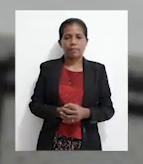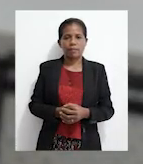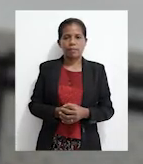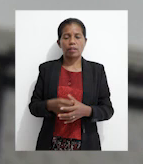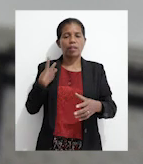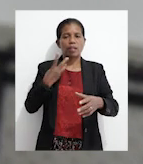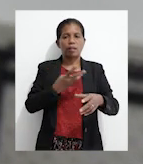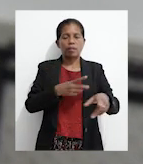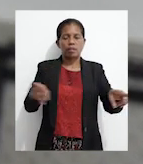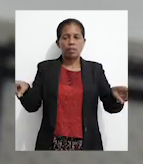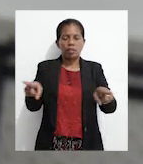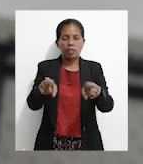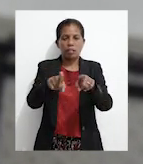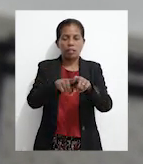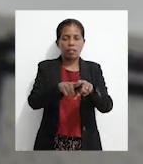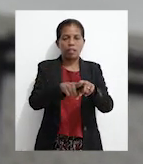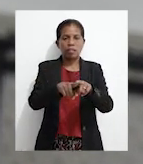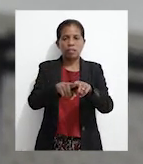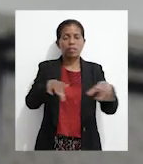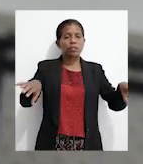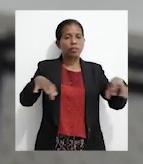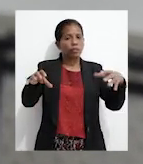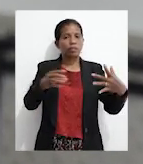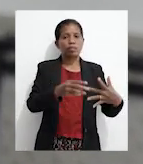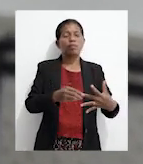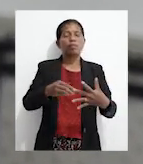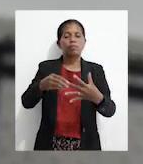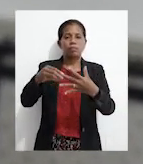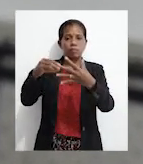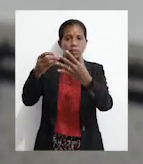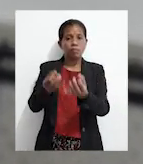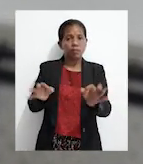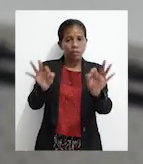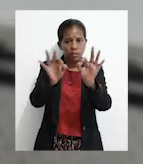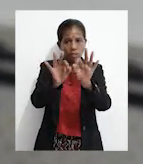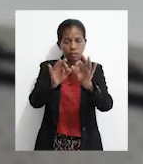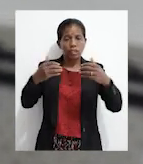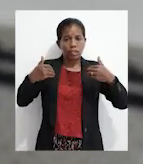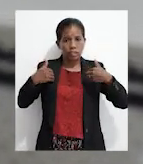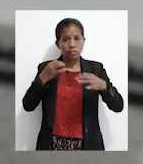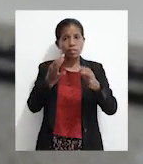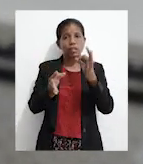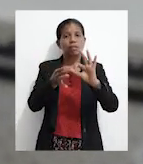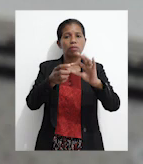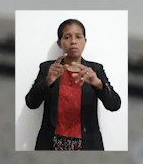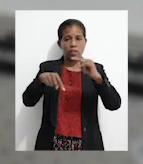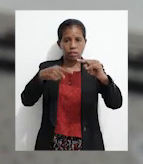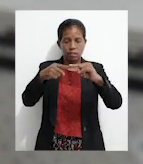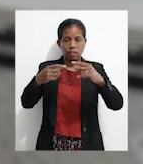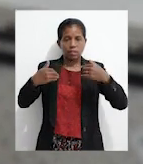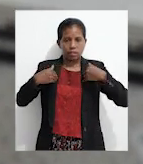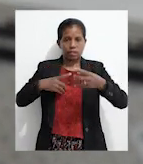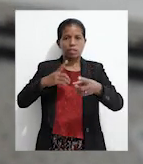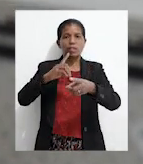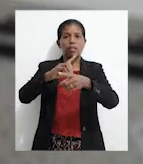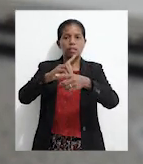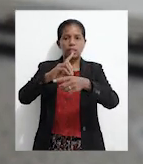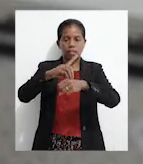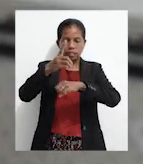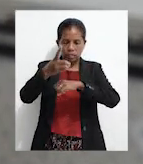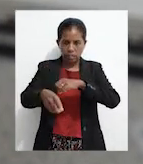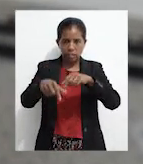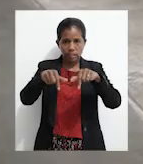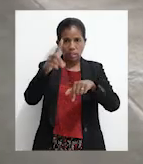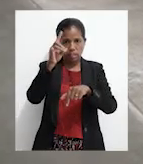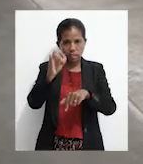Ami Hanesang, aktor prinsipal wahira akontesimento disaster rumah iha dia dili no mosia